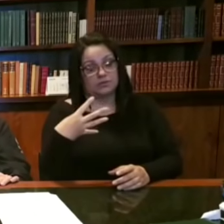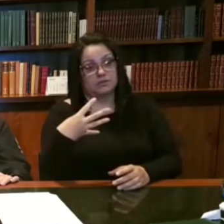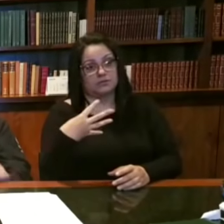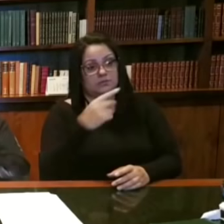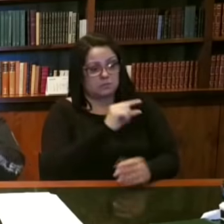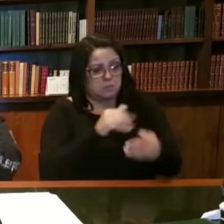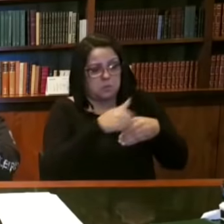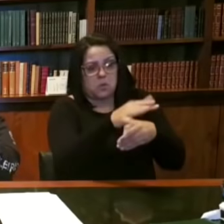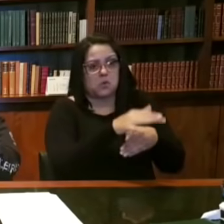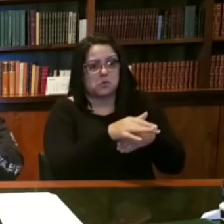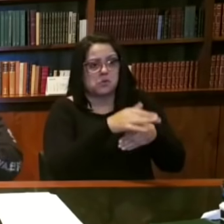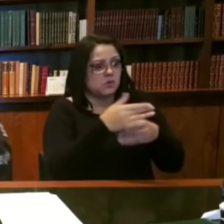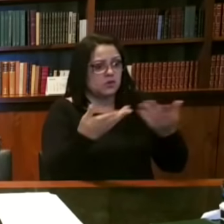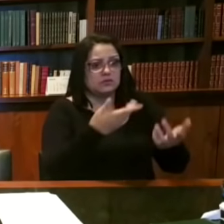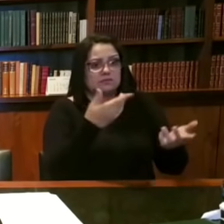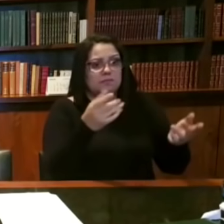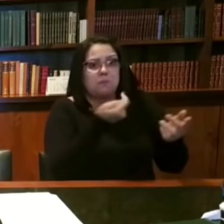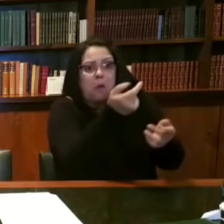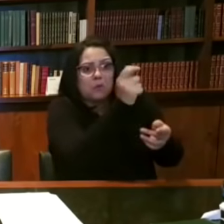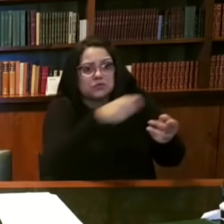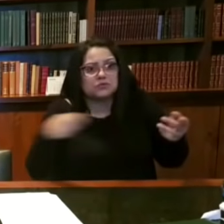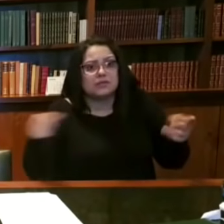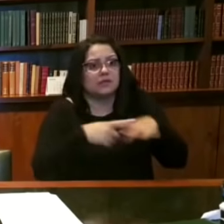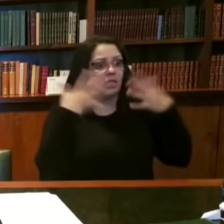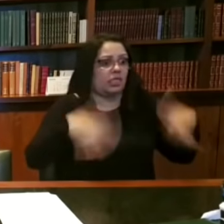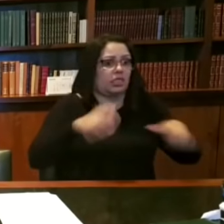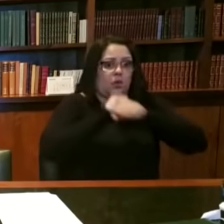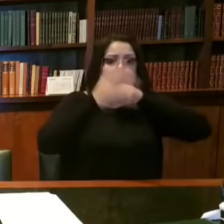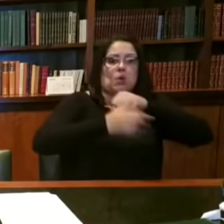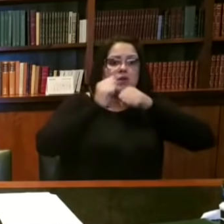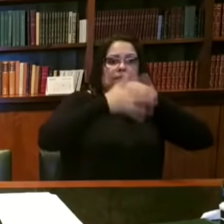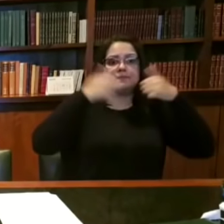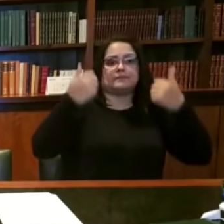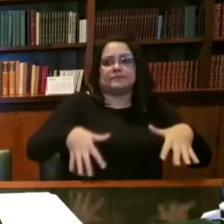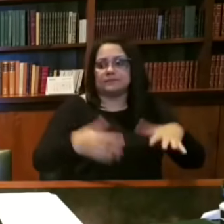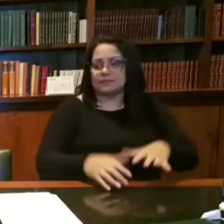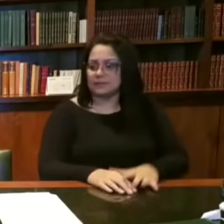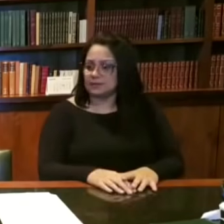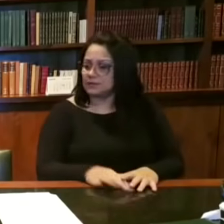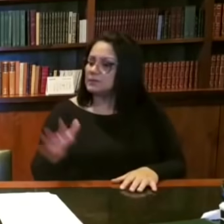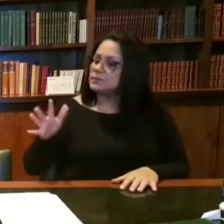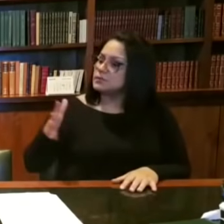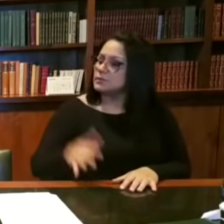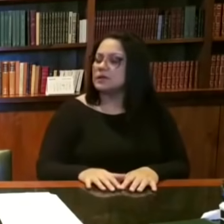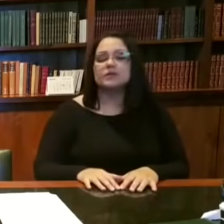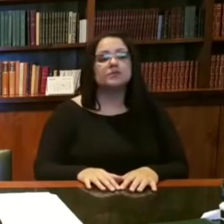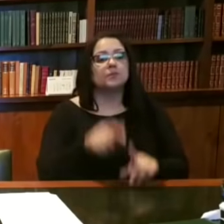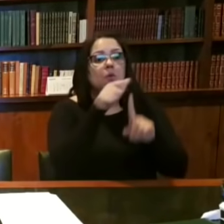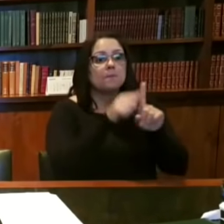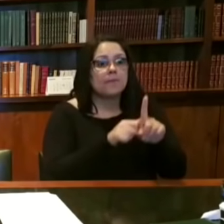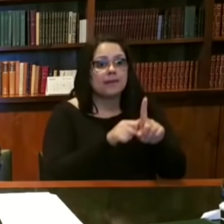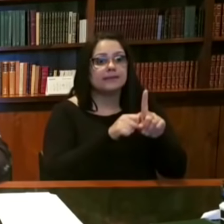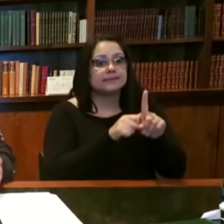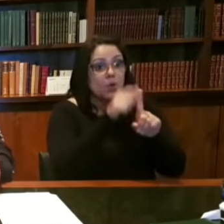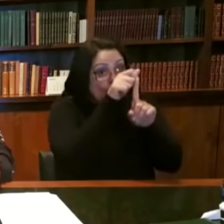50% do que eles deram ao longo de anos, porque foi essa calamidade que nos atingiu. Então, cada, nós estamos... Por mês do auxílio emergencial, são